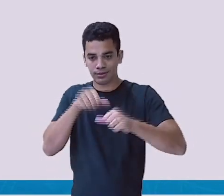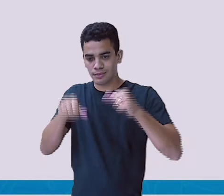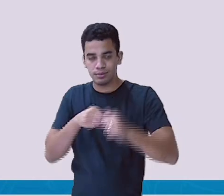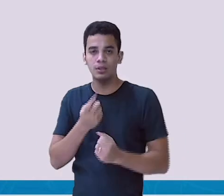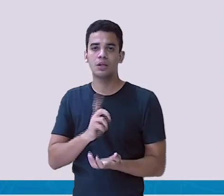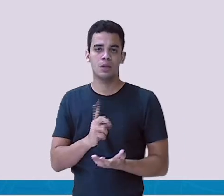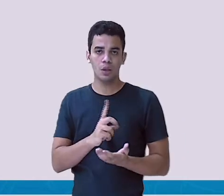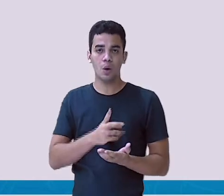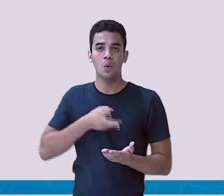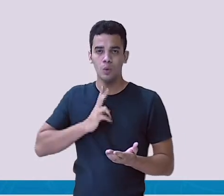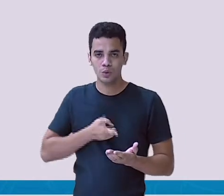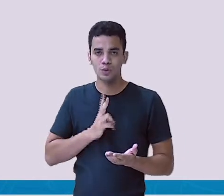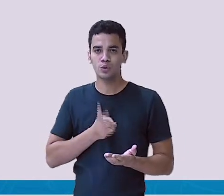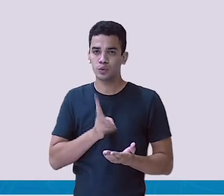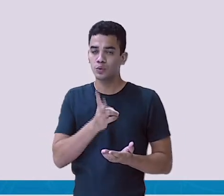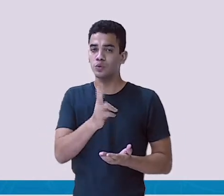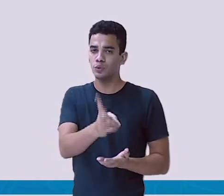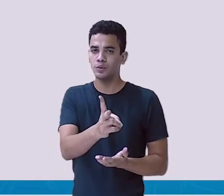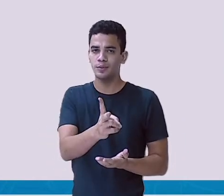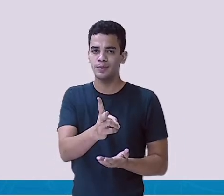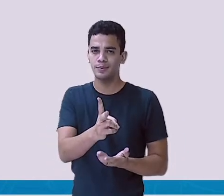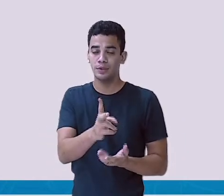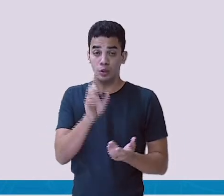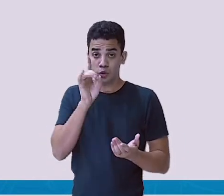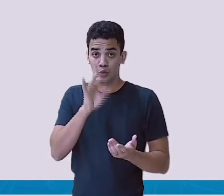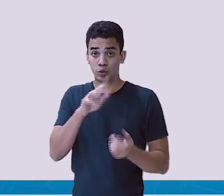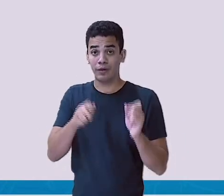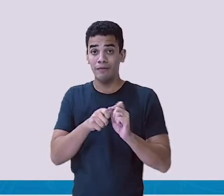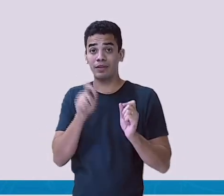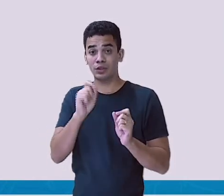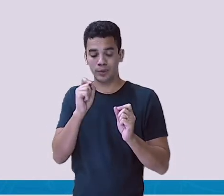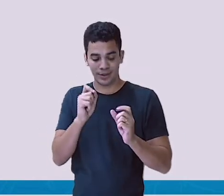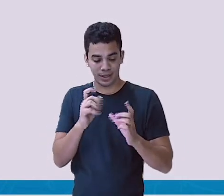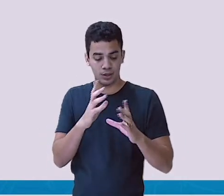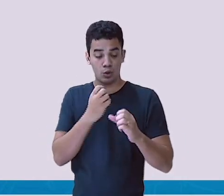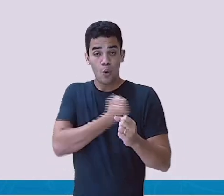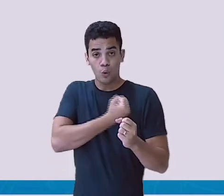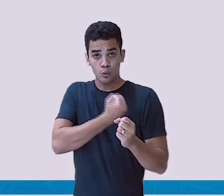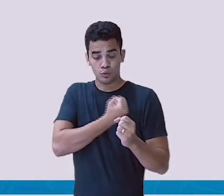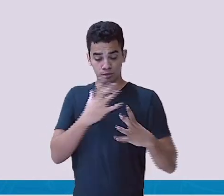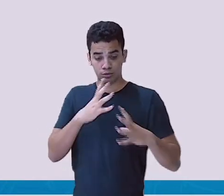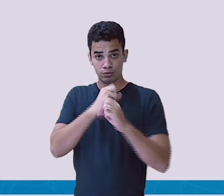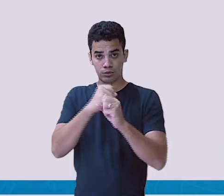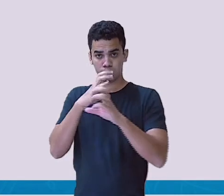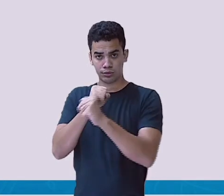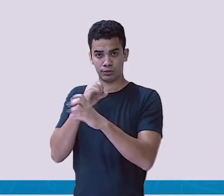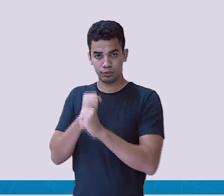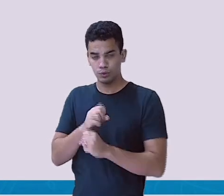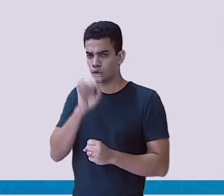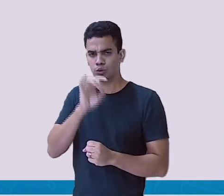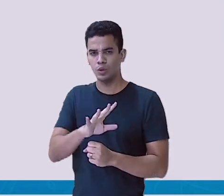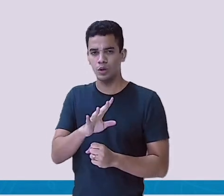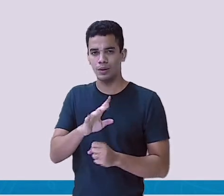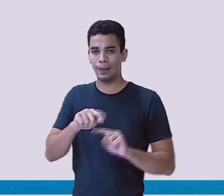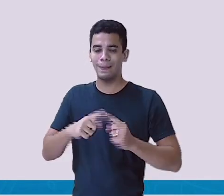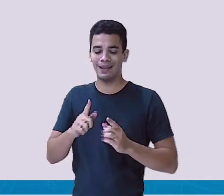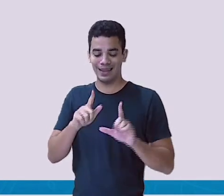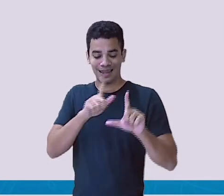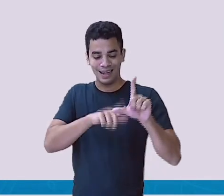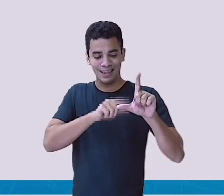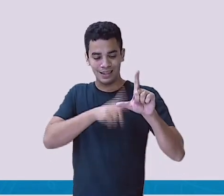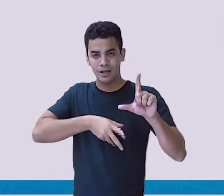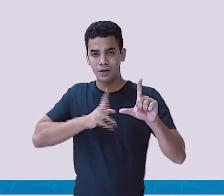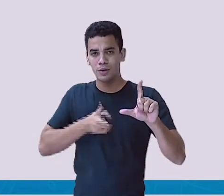vou mudar nada na parte literal. Vou apenas resolver a parte numérica. Aqui eu